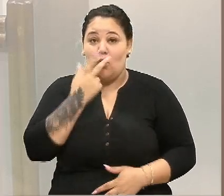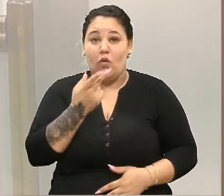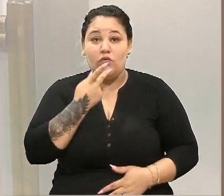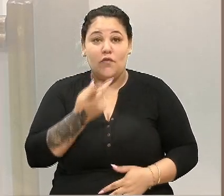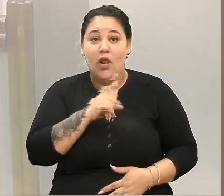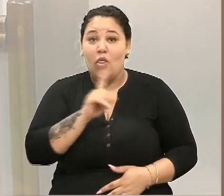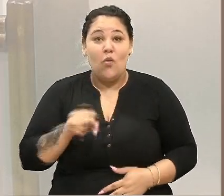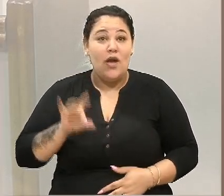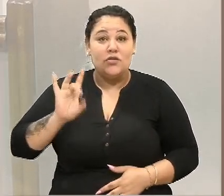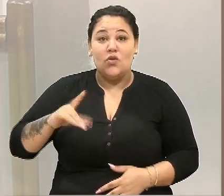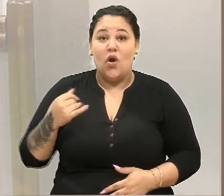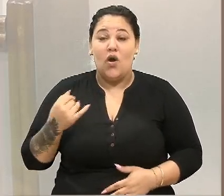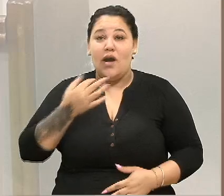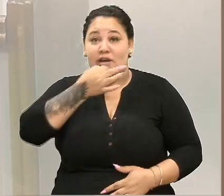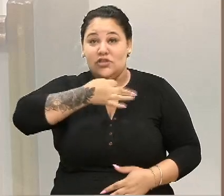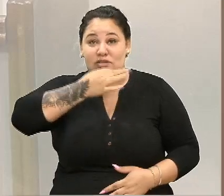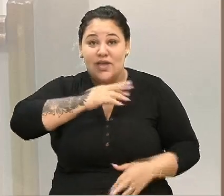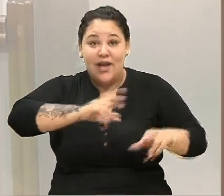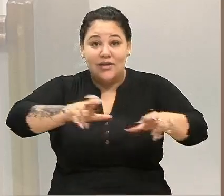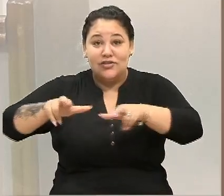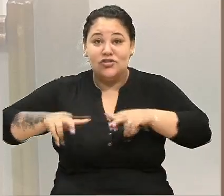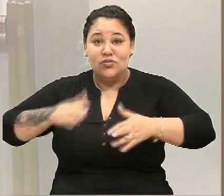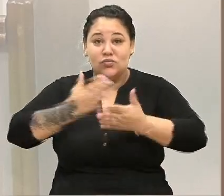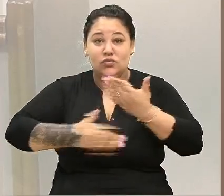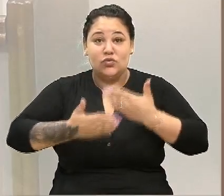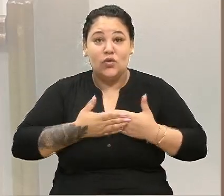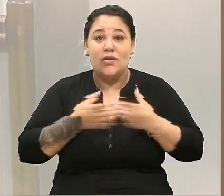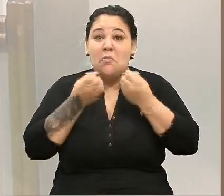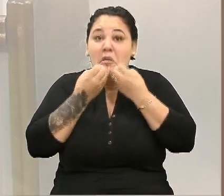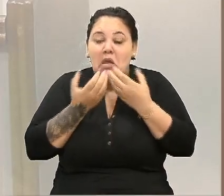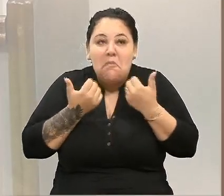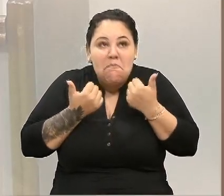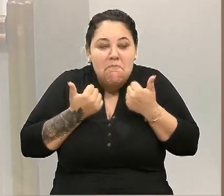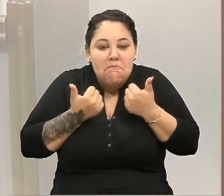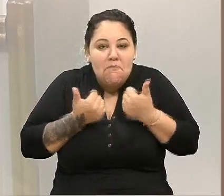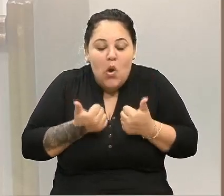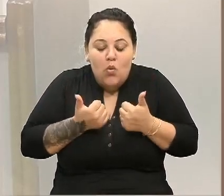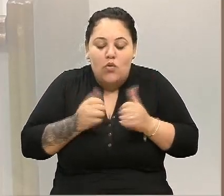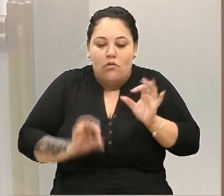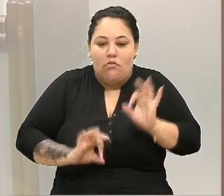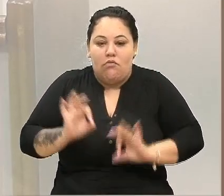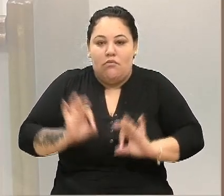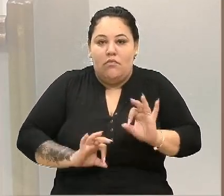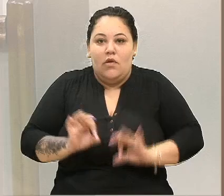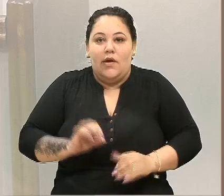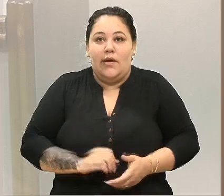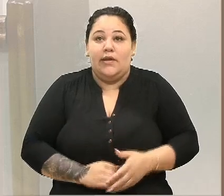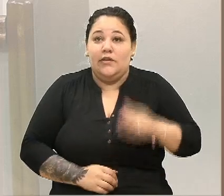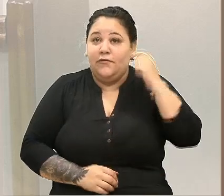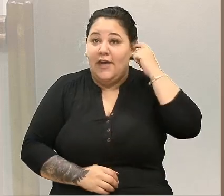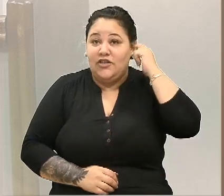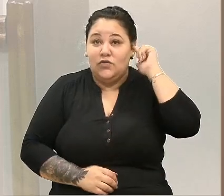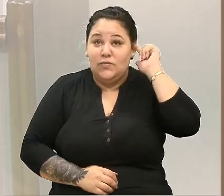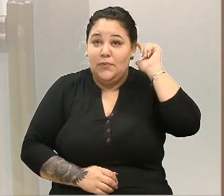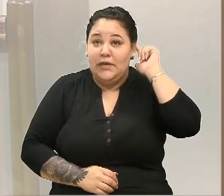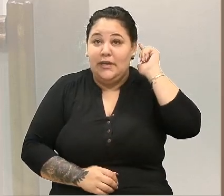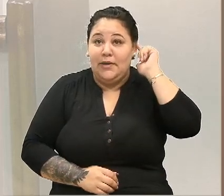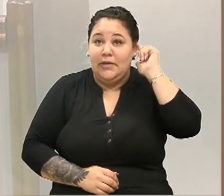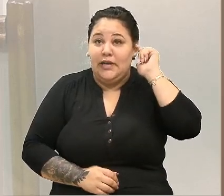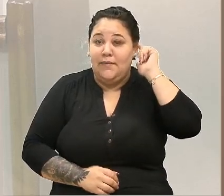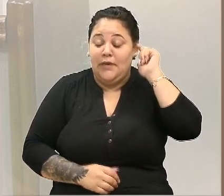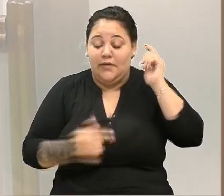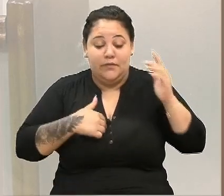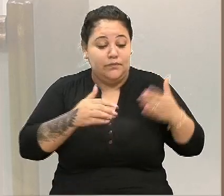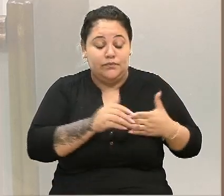caxienses, a região toda vem aqui, e que bom que elogiaram a organização. E eu acompanhei de perto,